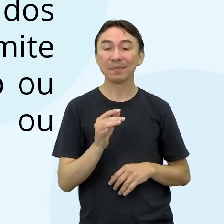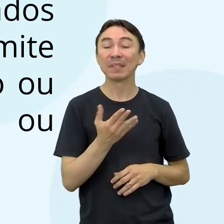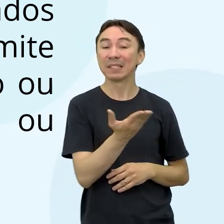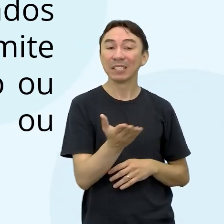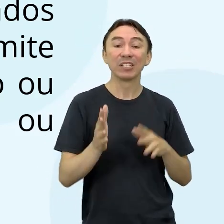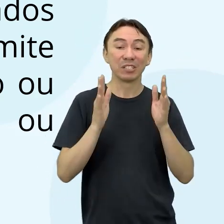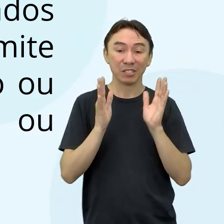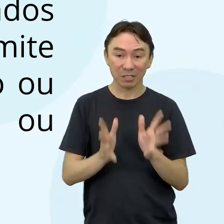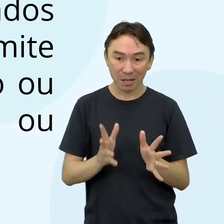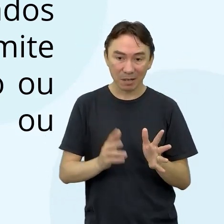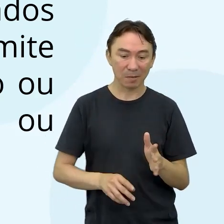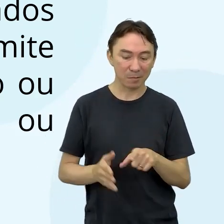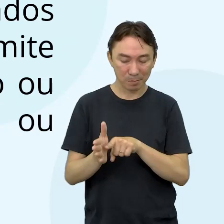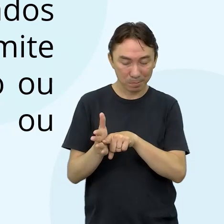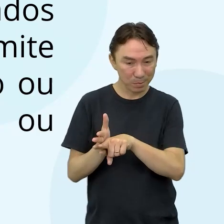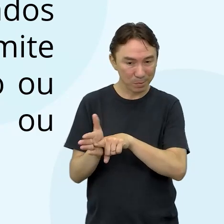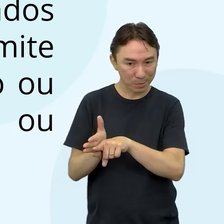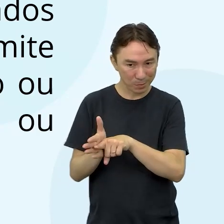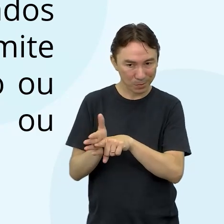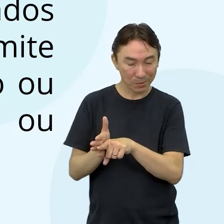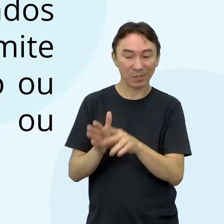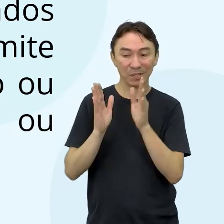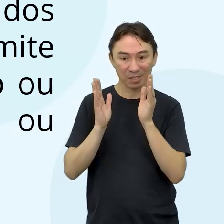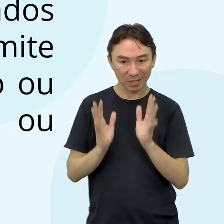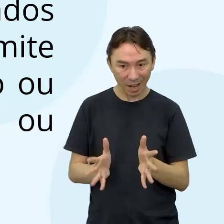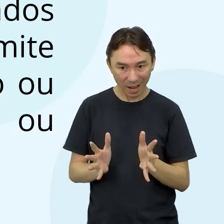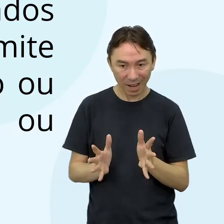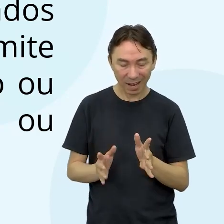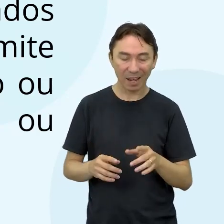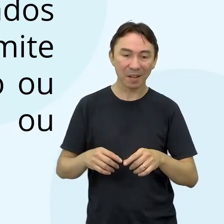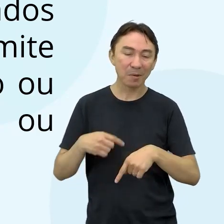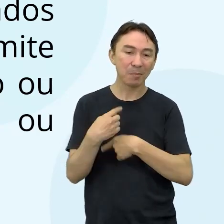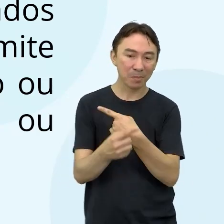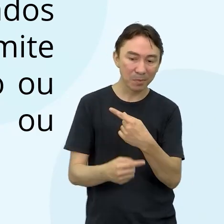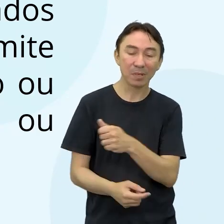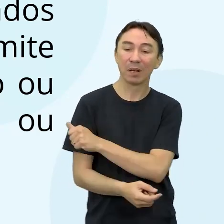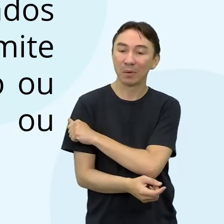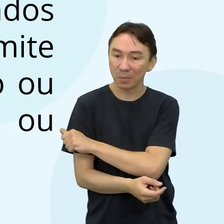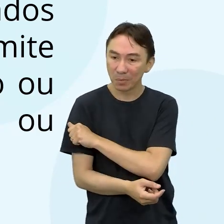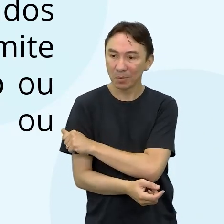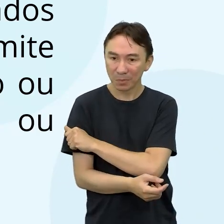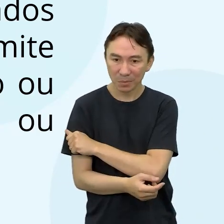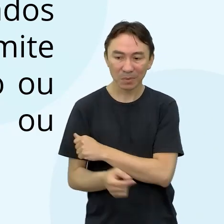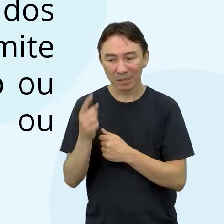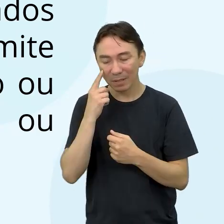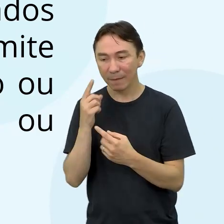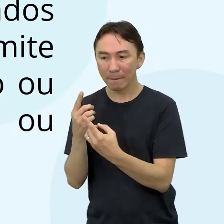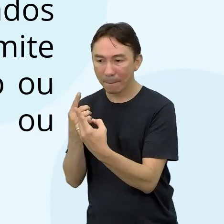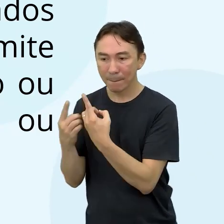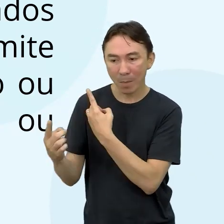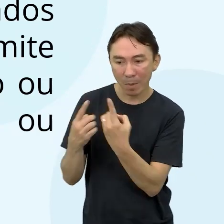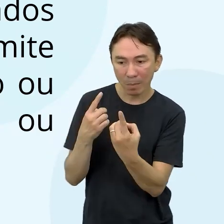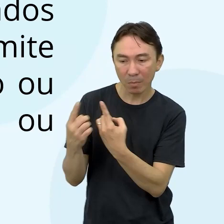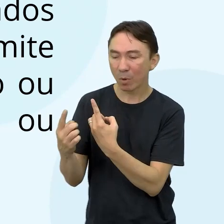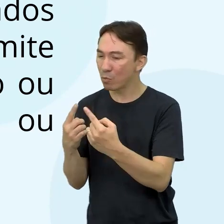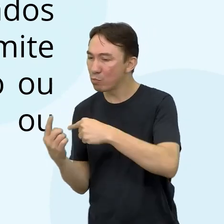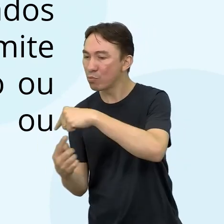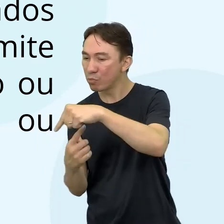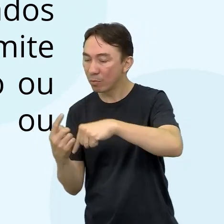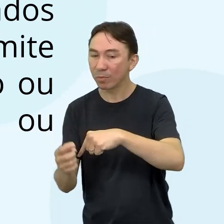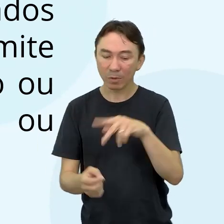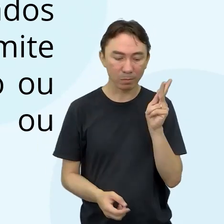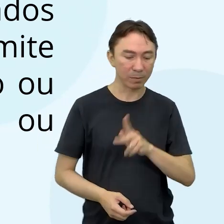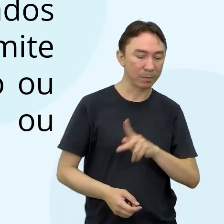então, colocar o debate entre os estudantes com o professor auxiliando para a verificação realmente do que